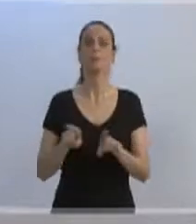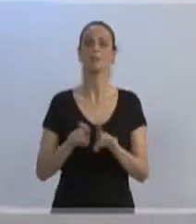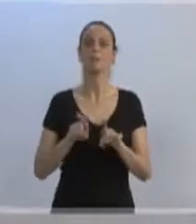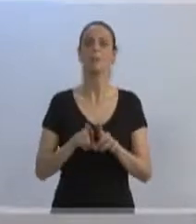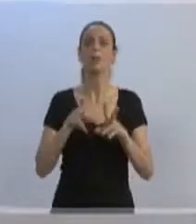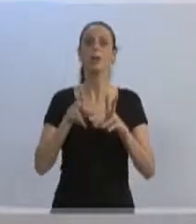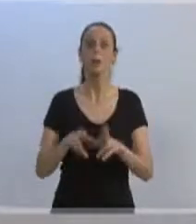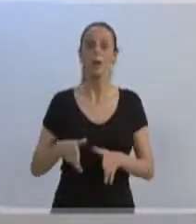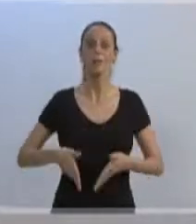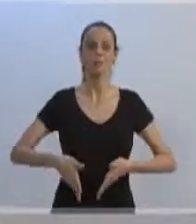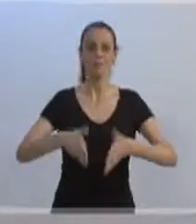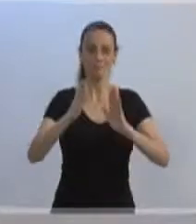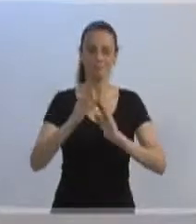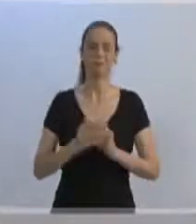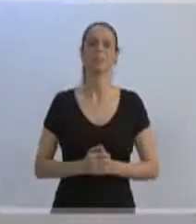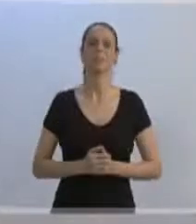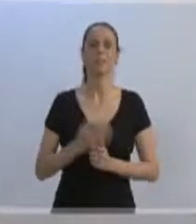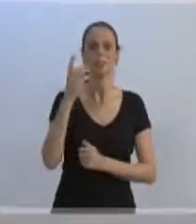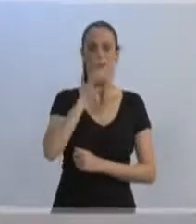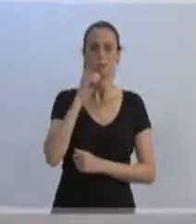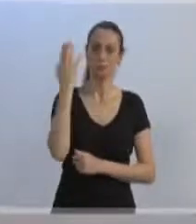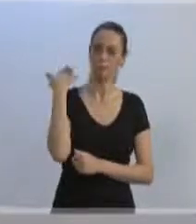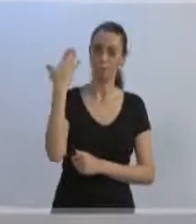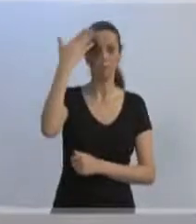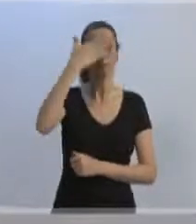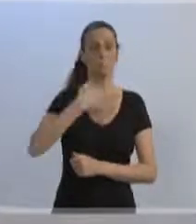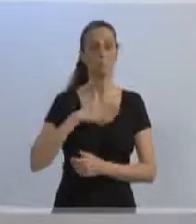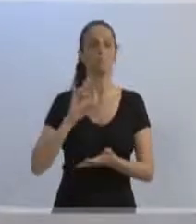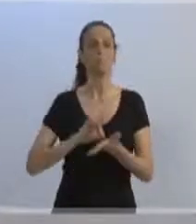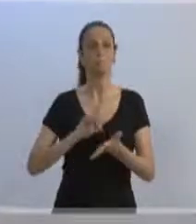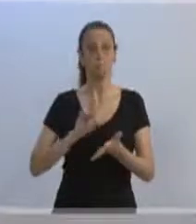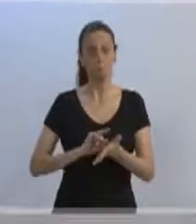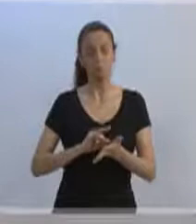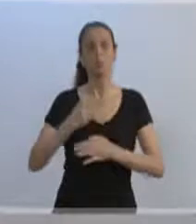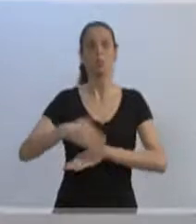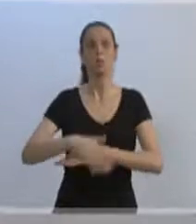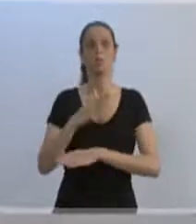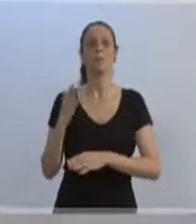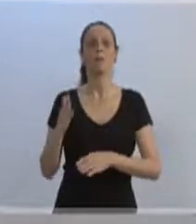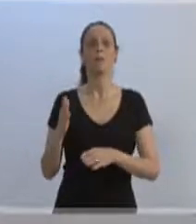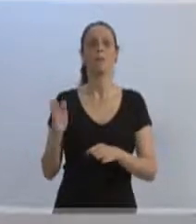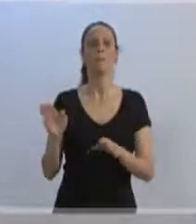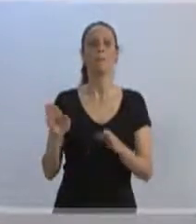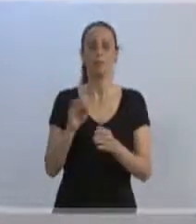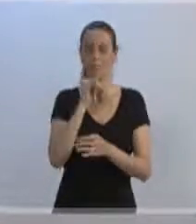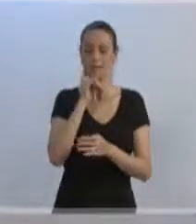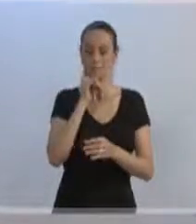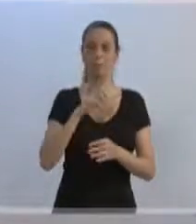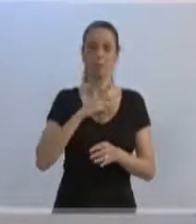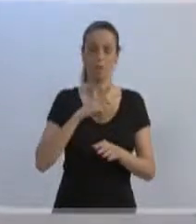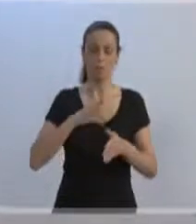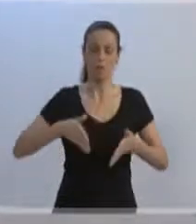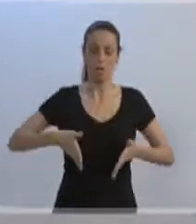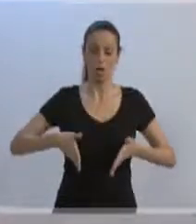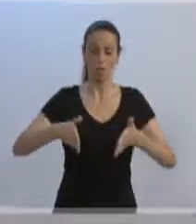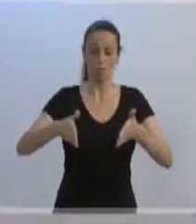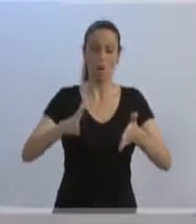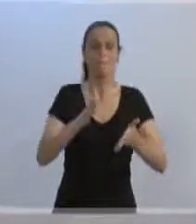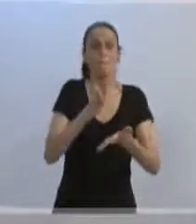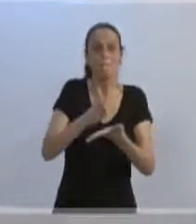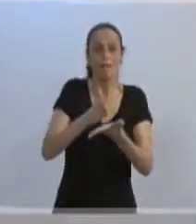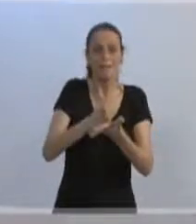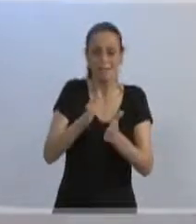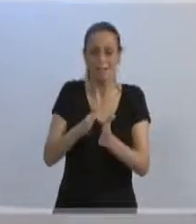expressa domingo foi mostrado foi provado a via foi interditada em meia pista e o controle